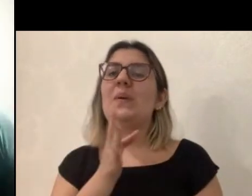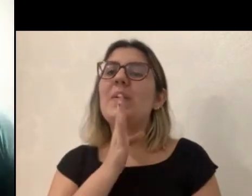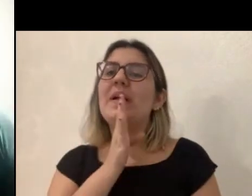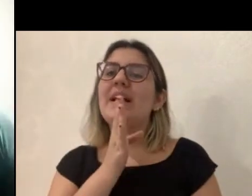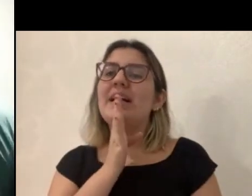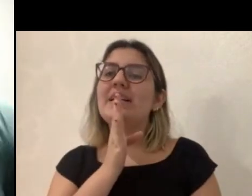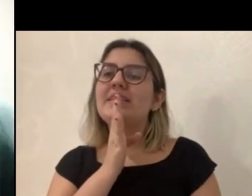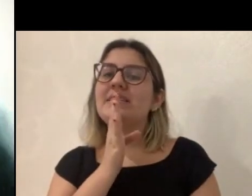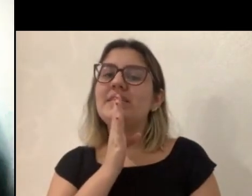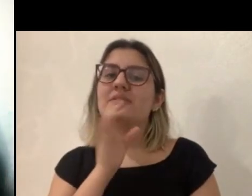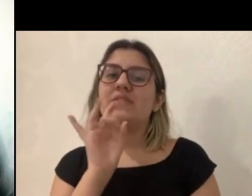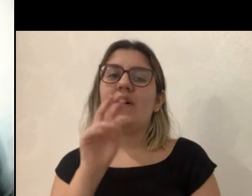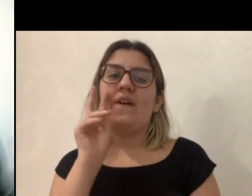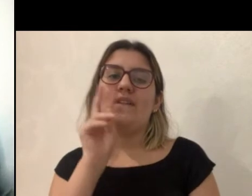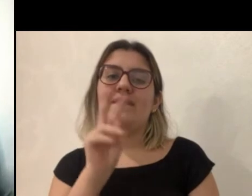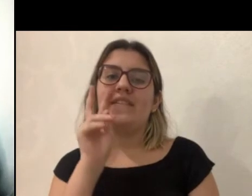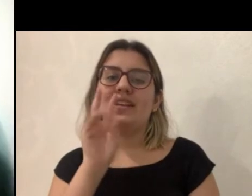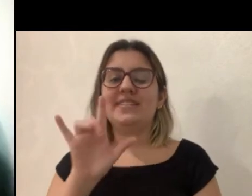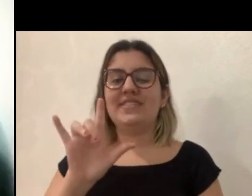nos grupos, né?